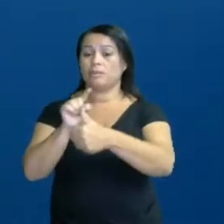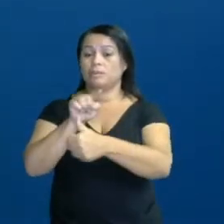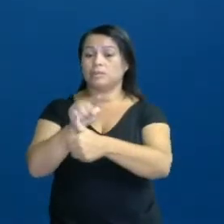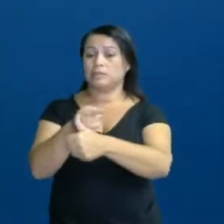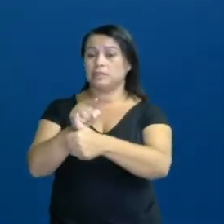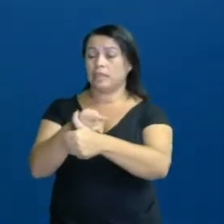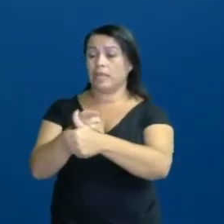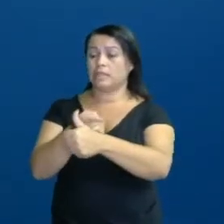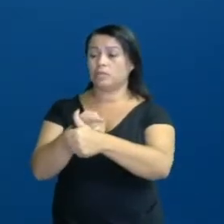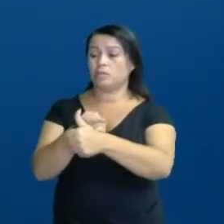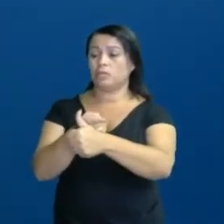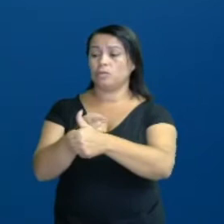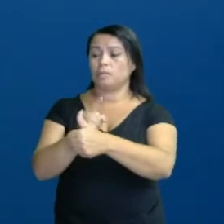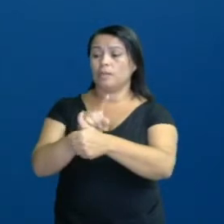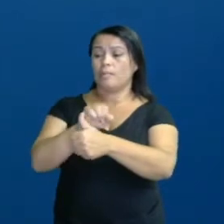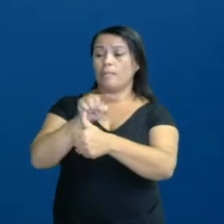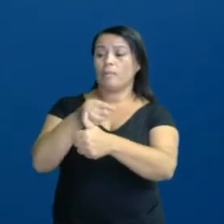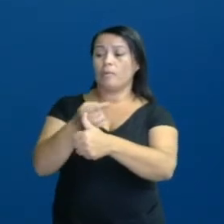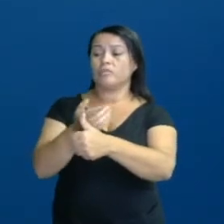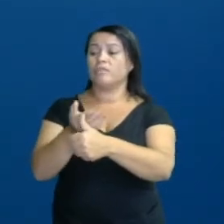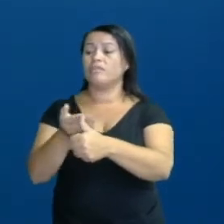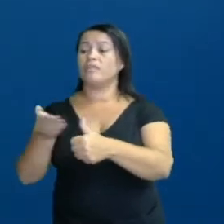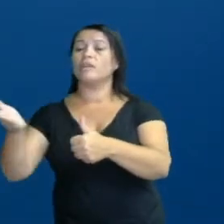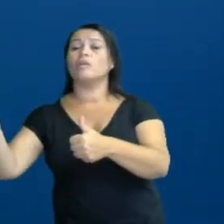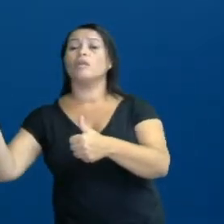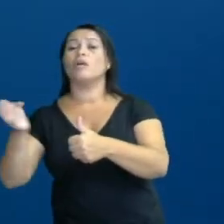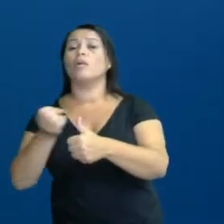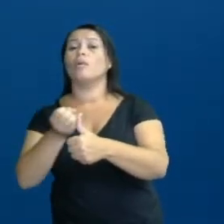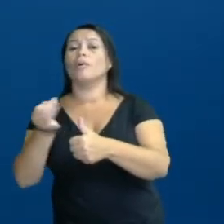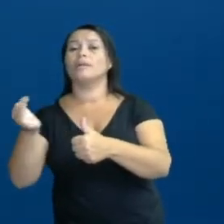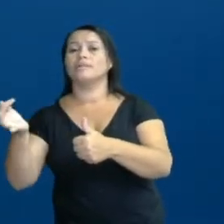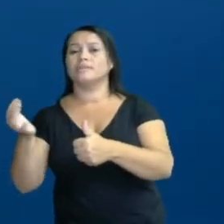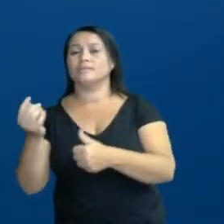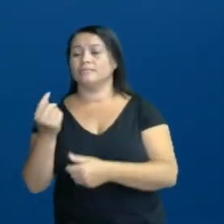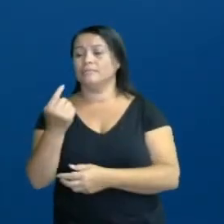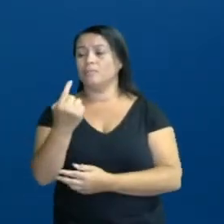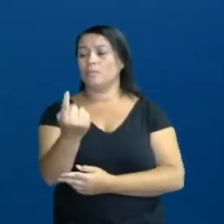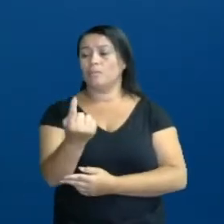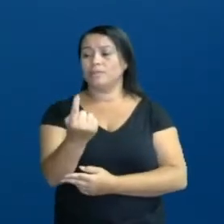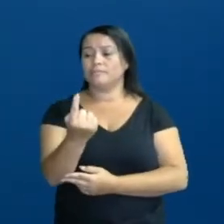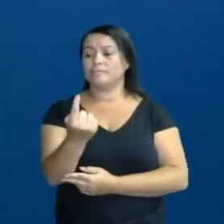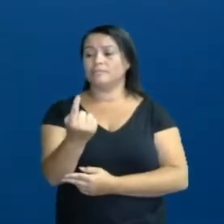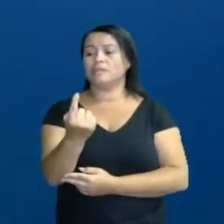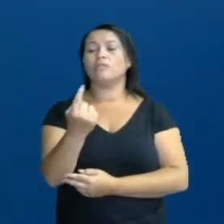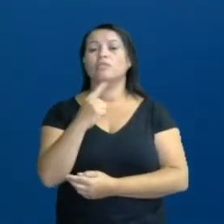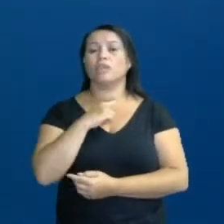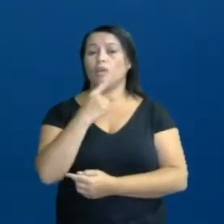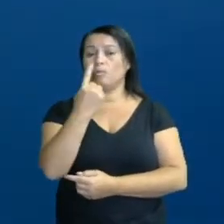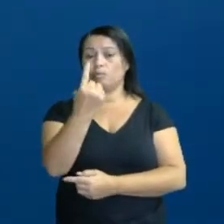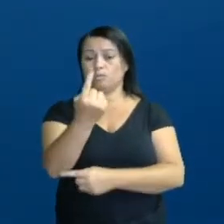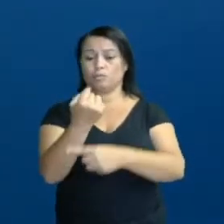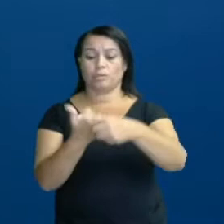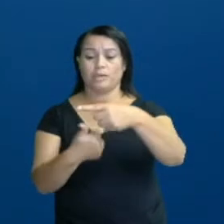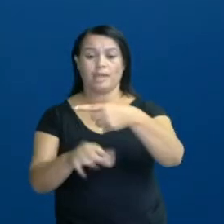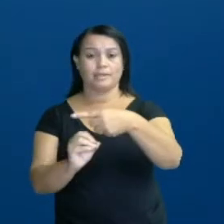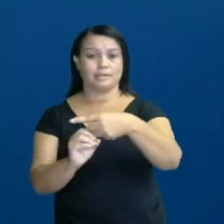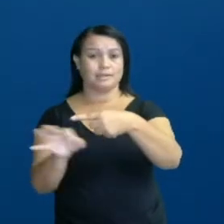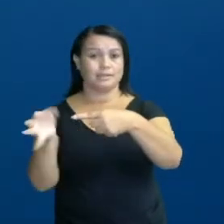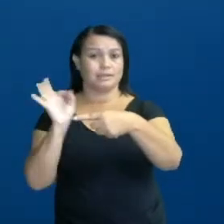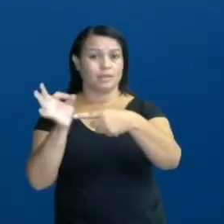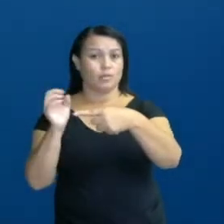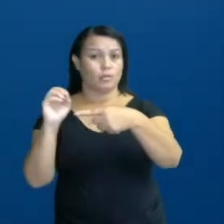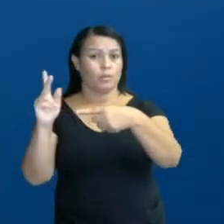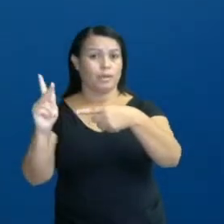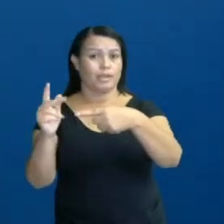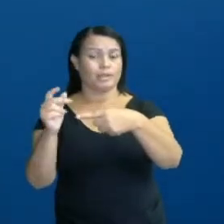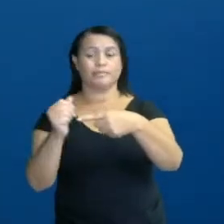tá? Então, ó, depois da vírgula eu tenho quantas casas aqui? Uma, tá? Então, eu vou ter 1 sobre 10, ok?